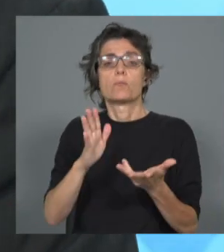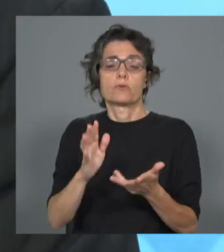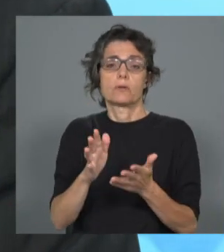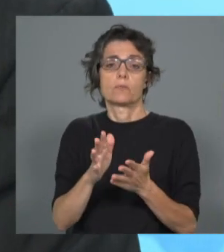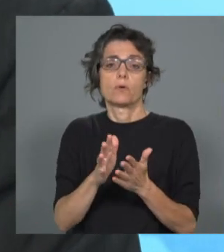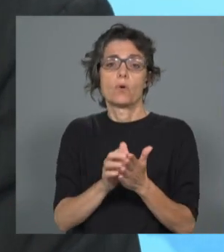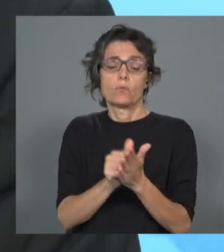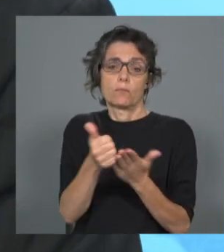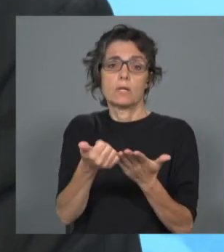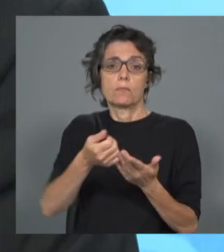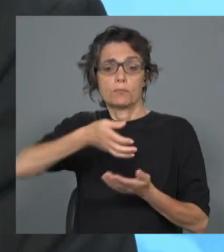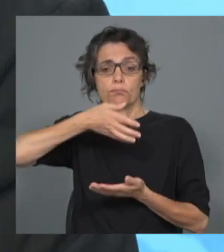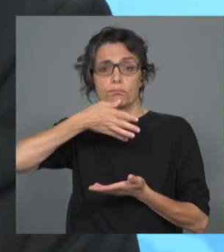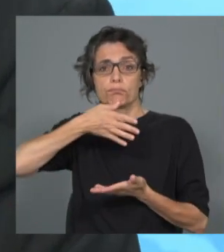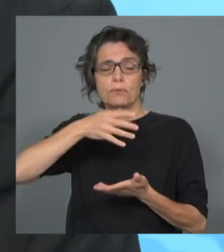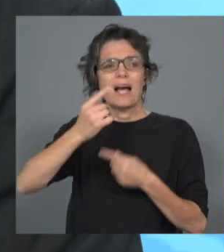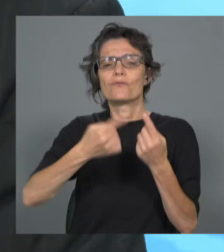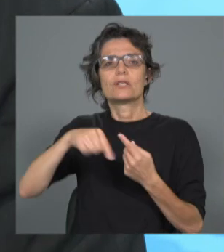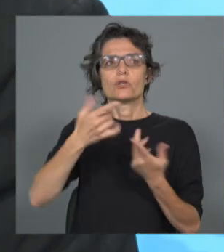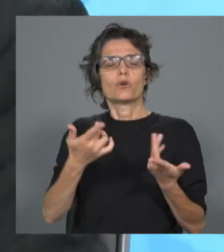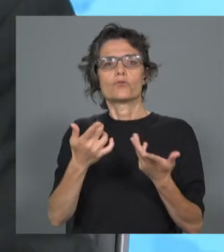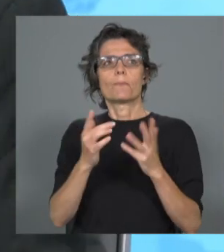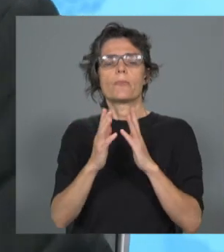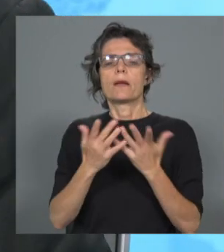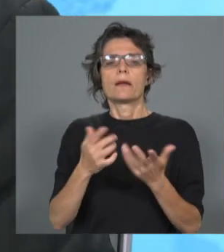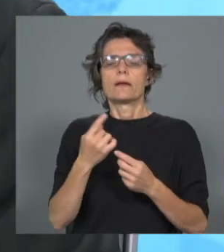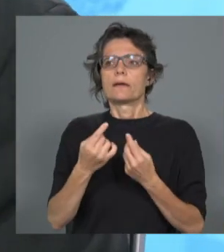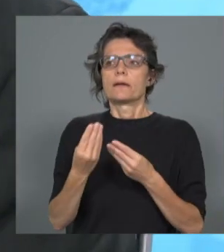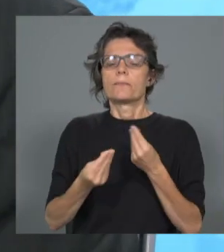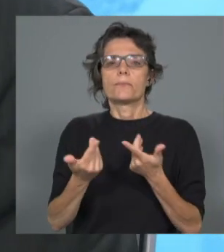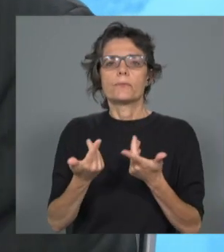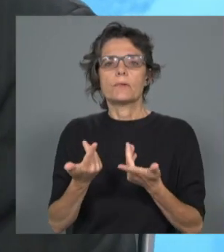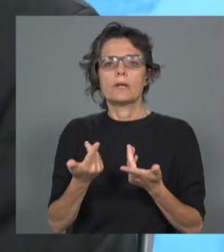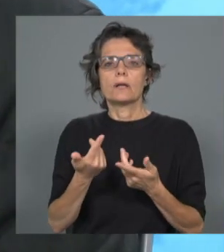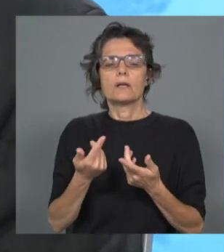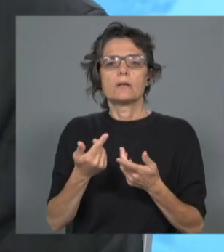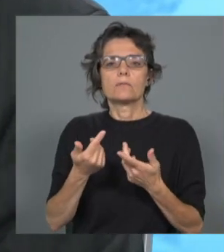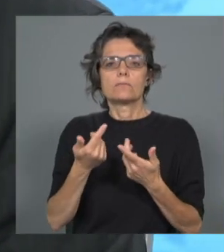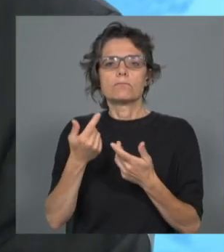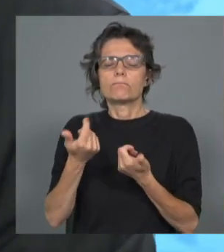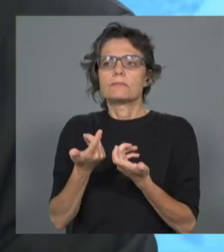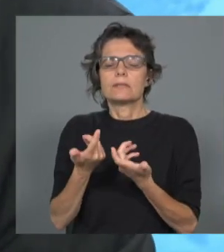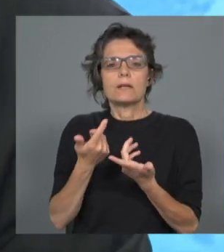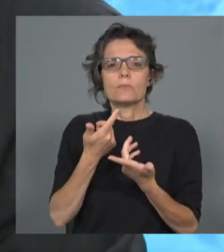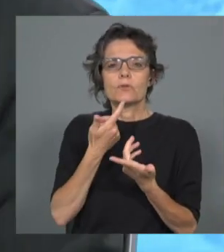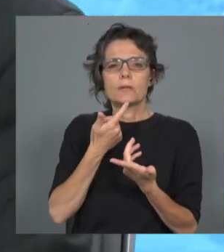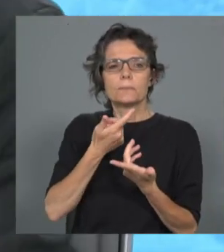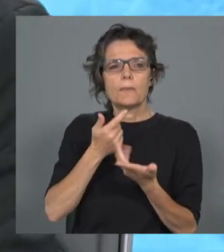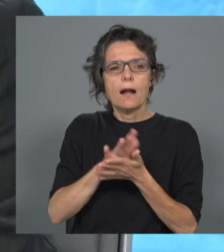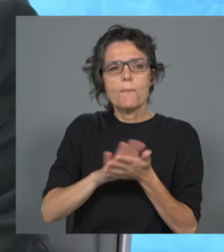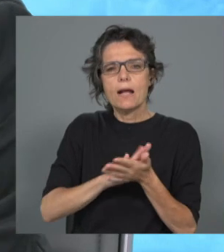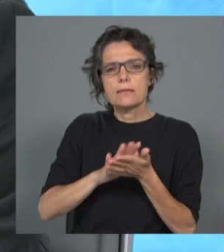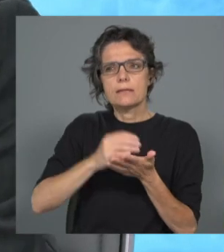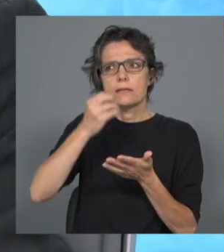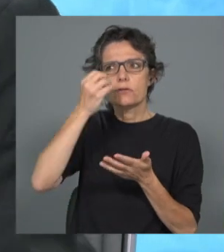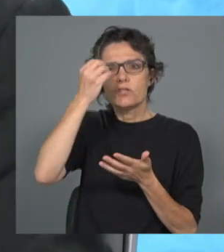indubitavelmente, nós perdemos-nos com acessórios, não vou agora aqui estar a mencionar alguns, são claramente acessórios, que podem ajudar